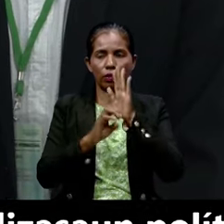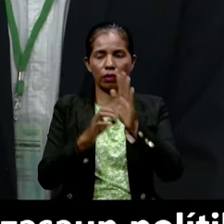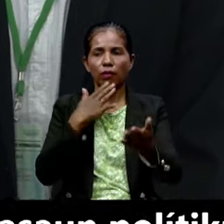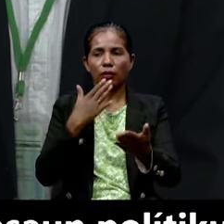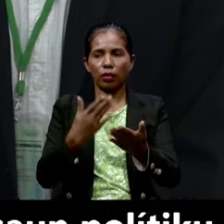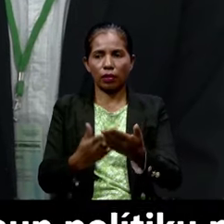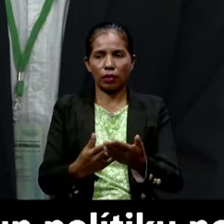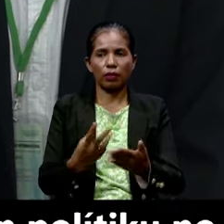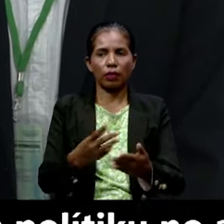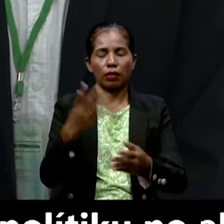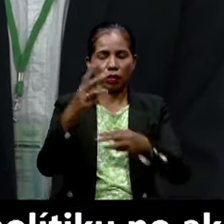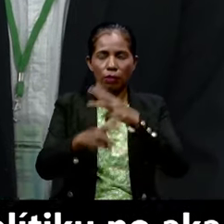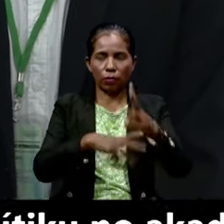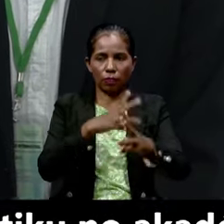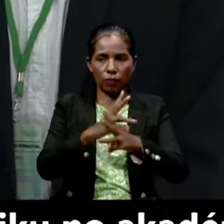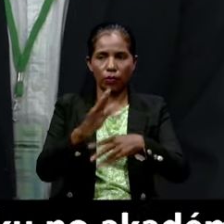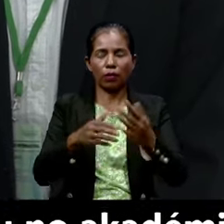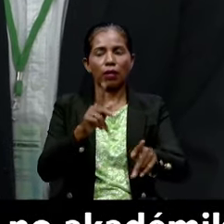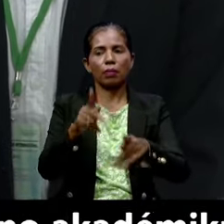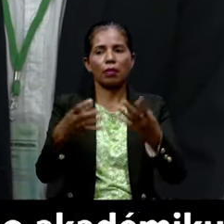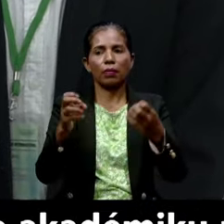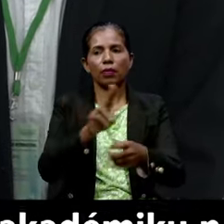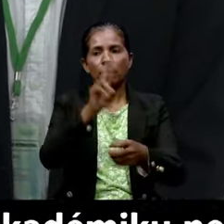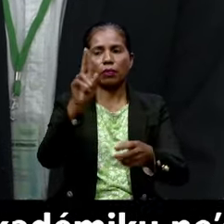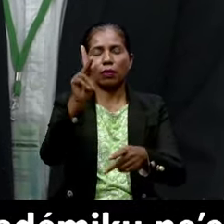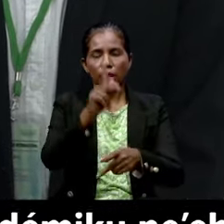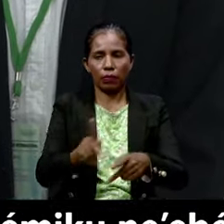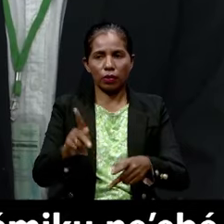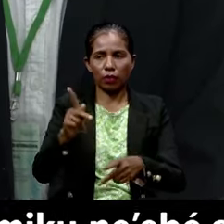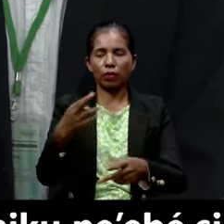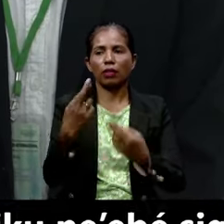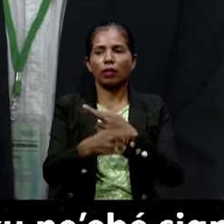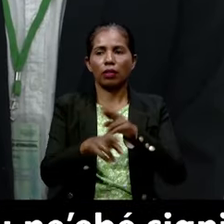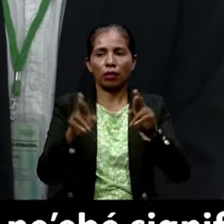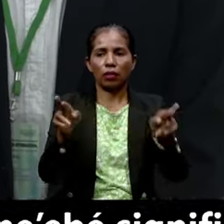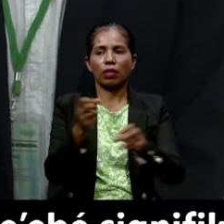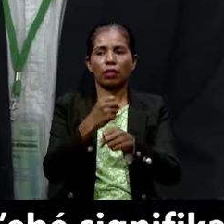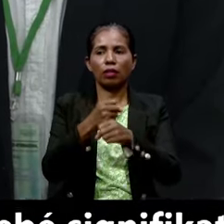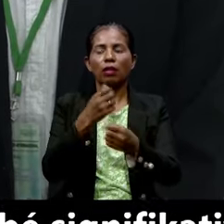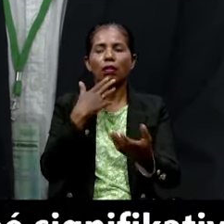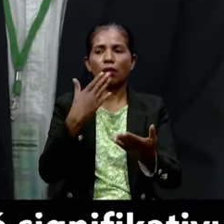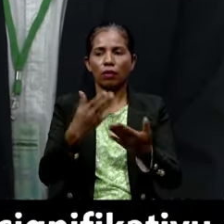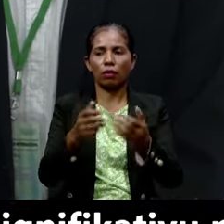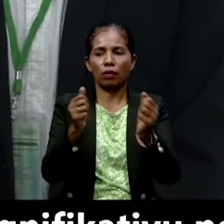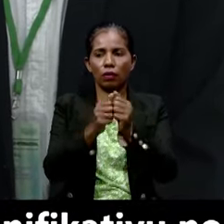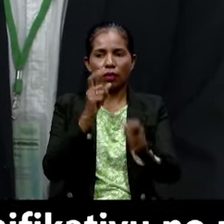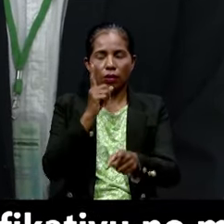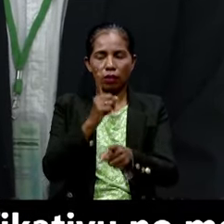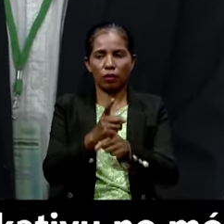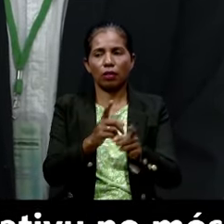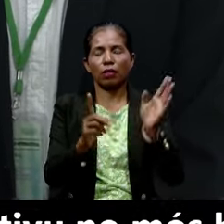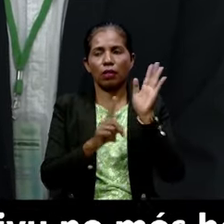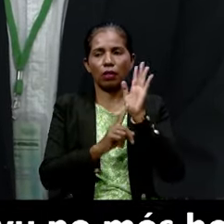que normalmente ia mundo toma é ma barak usa pesquisas ni nia resultado nebe que halau dia holos sai